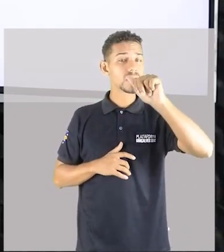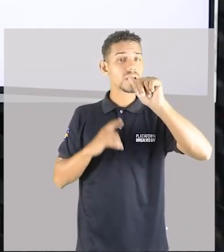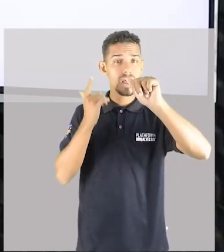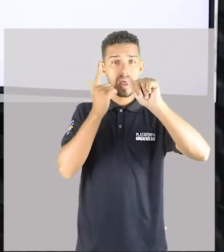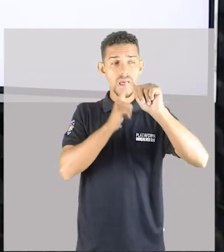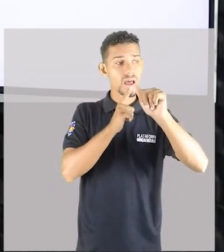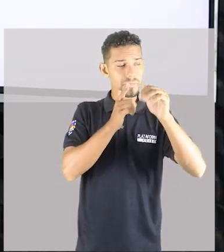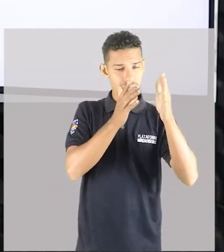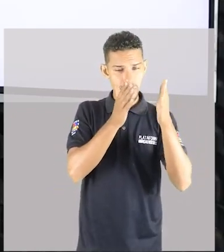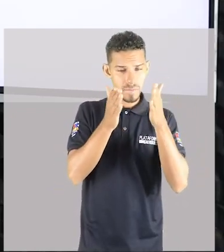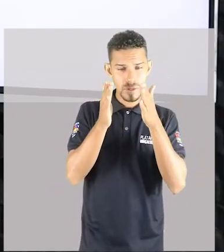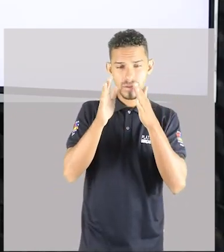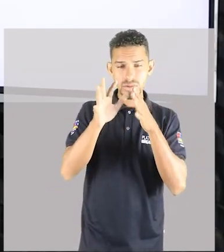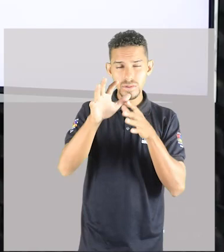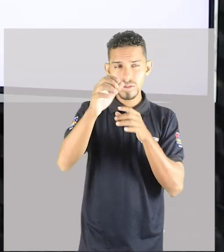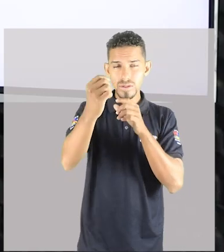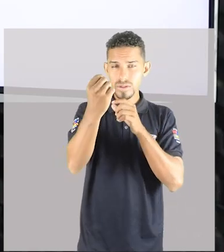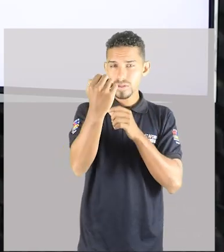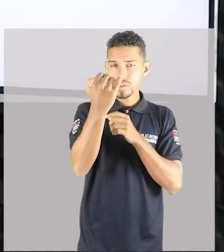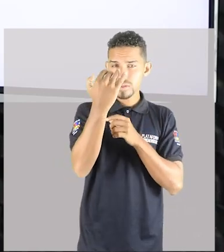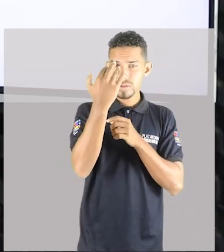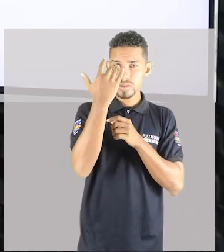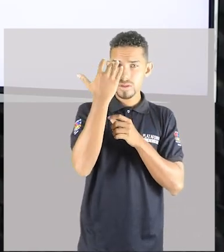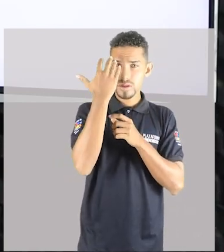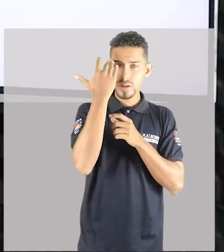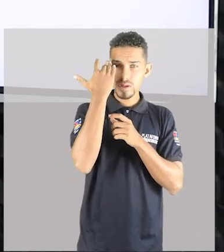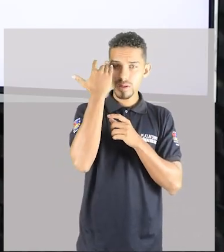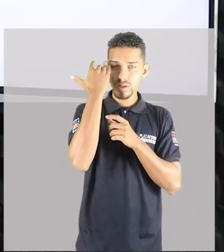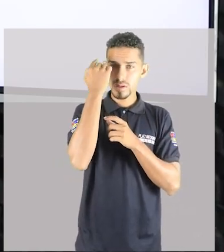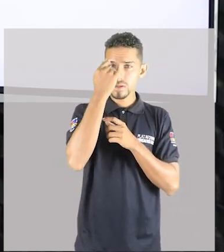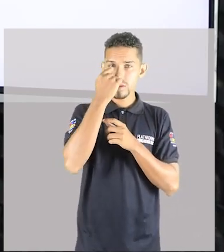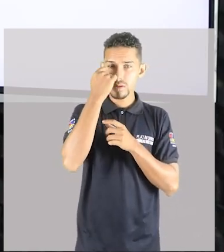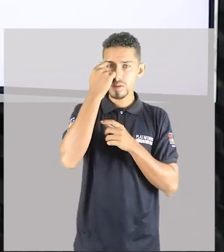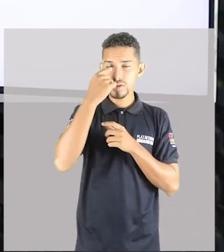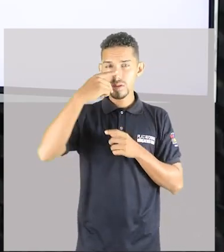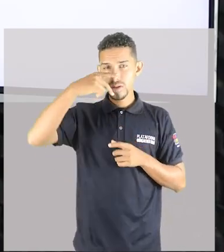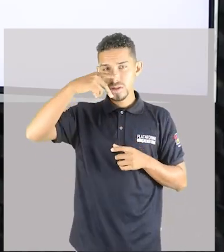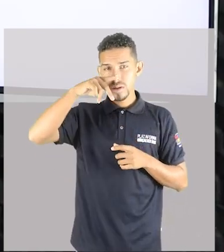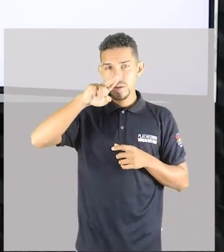processada. Então, a luz ela entra pela pupila,